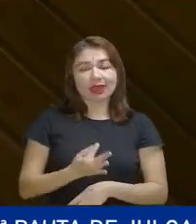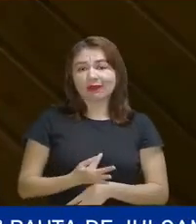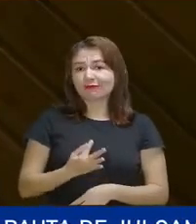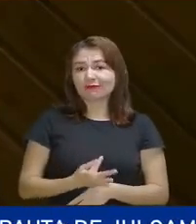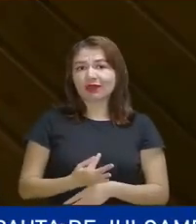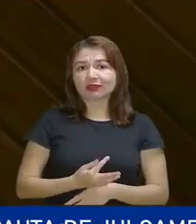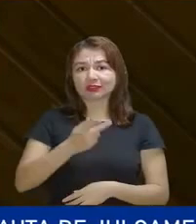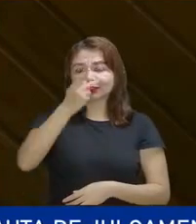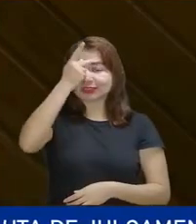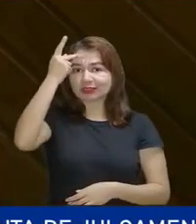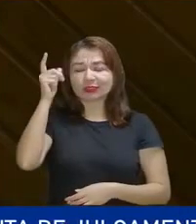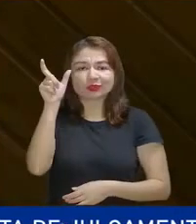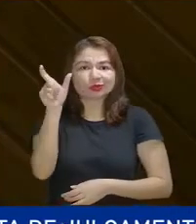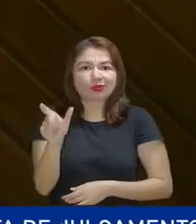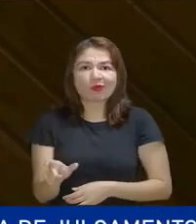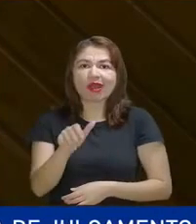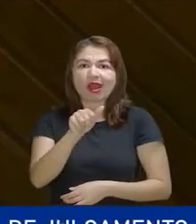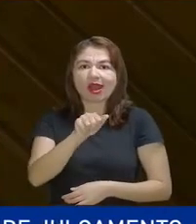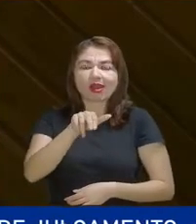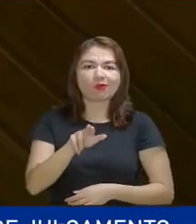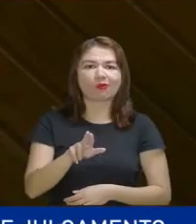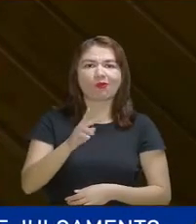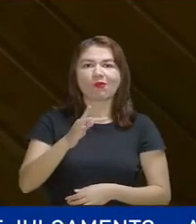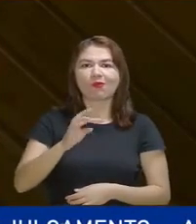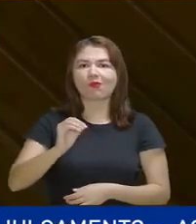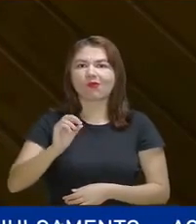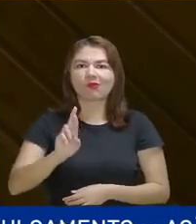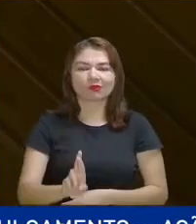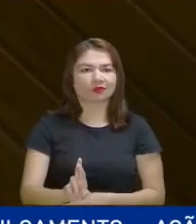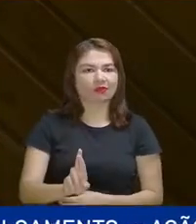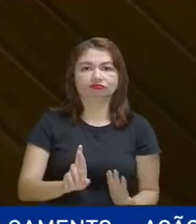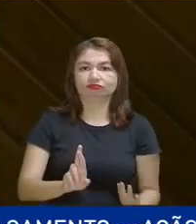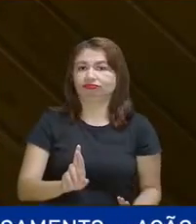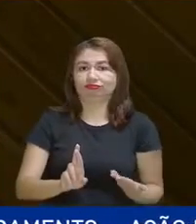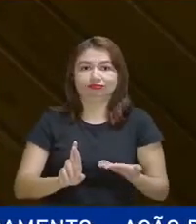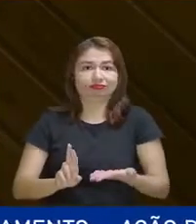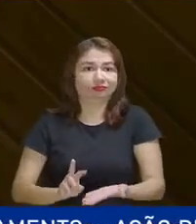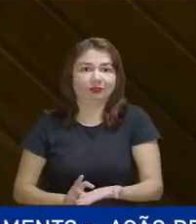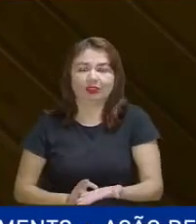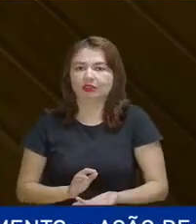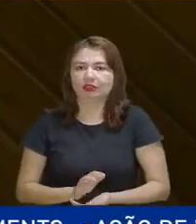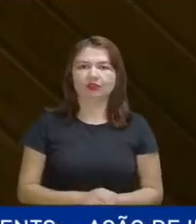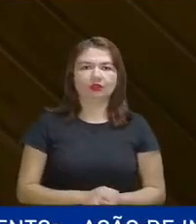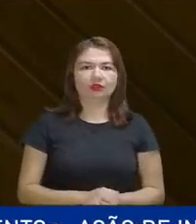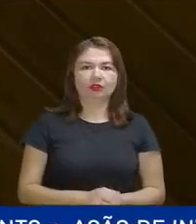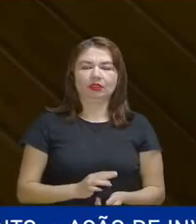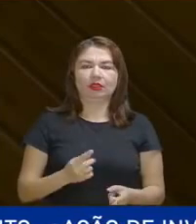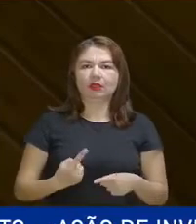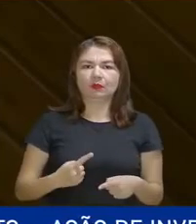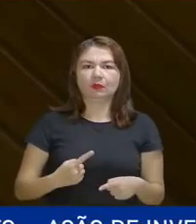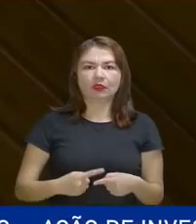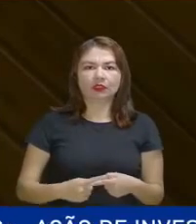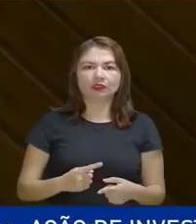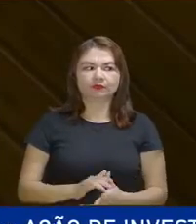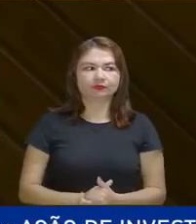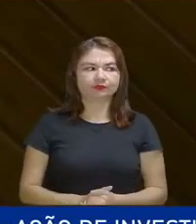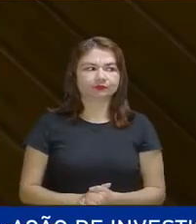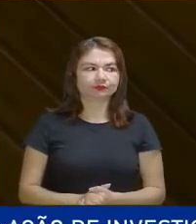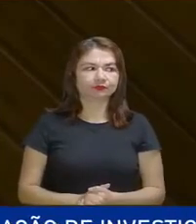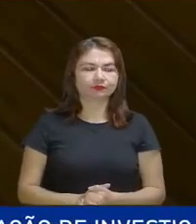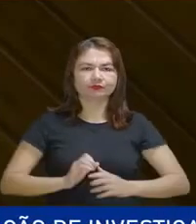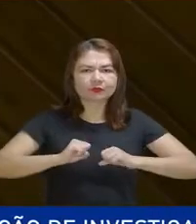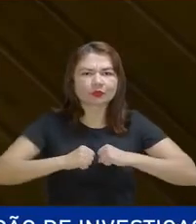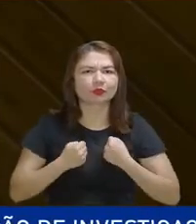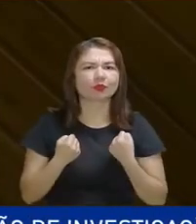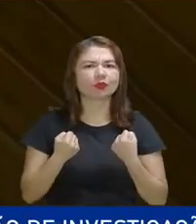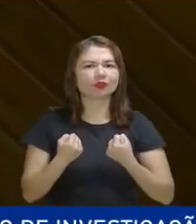autora. Apesar de intimada, nem sequer através de seu patrono se fez presente a prestigiar esse